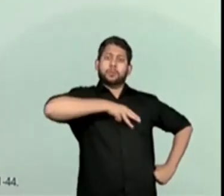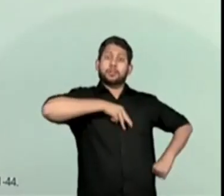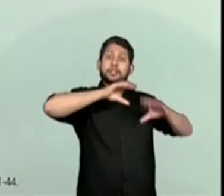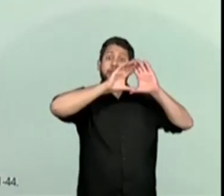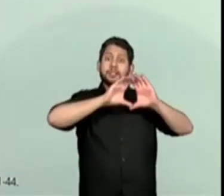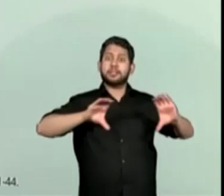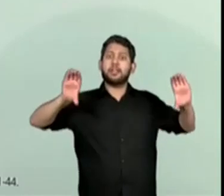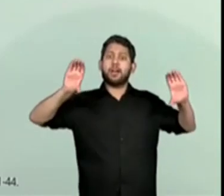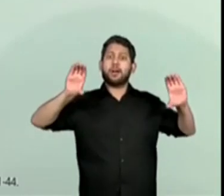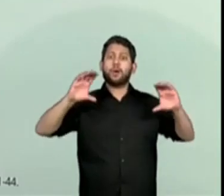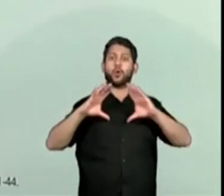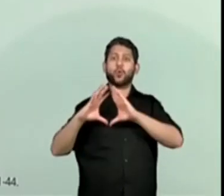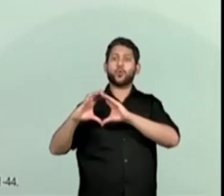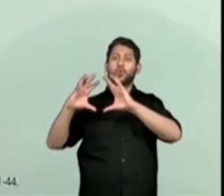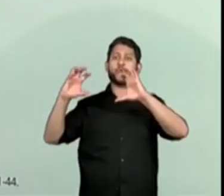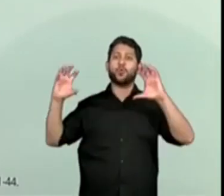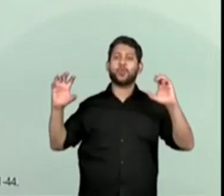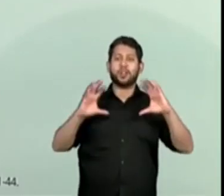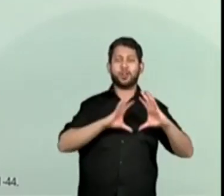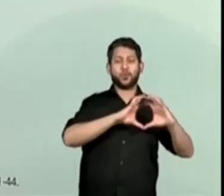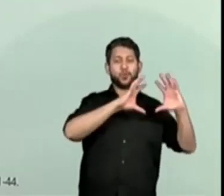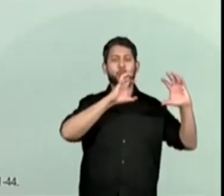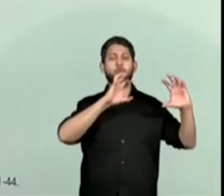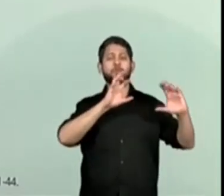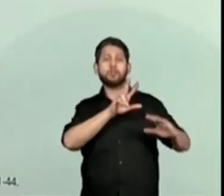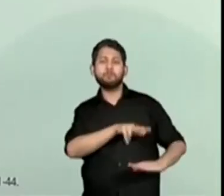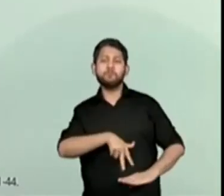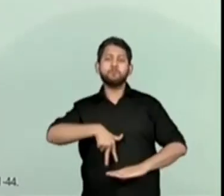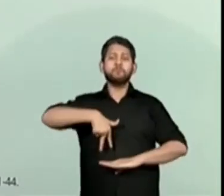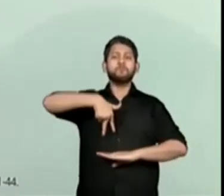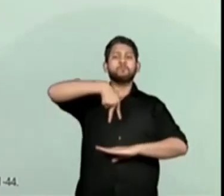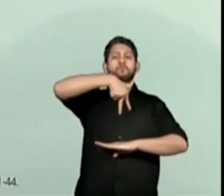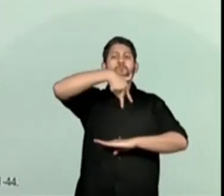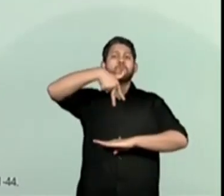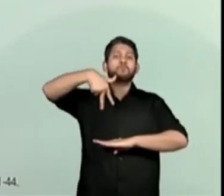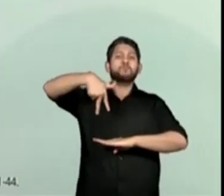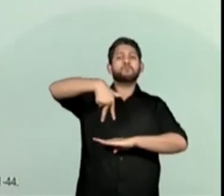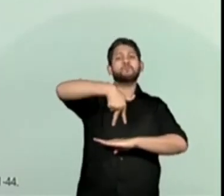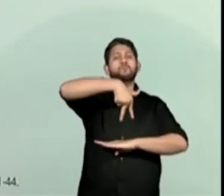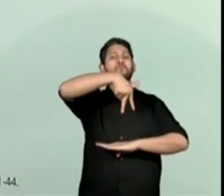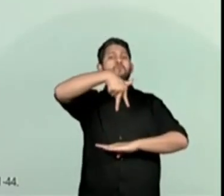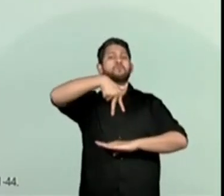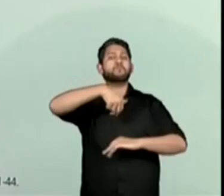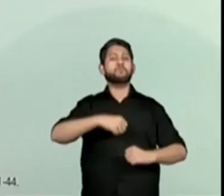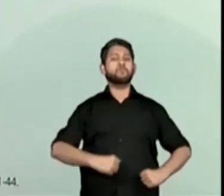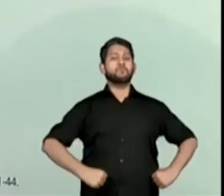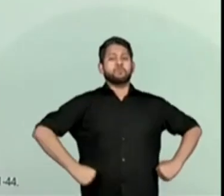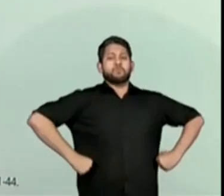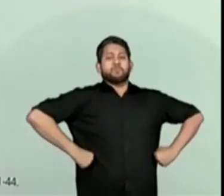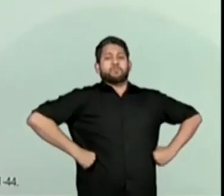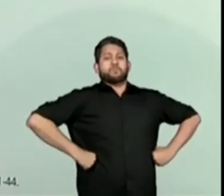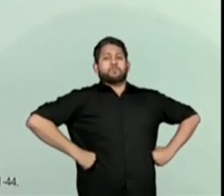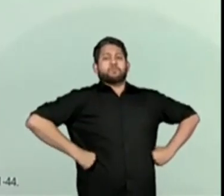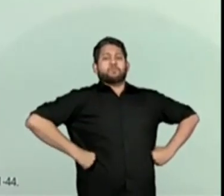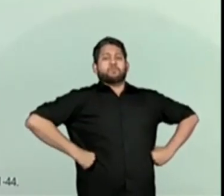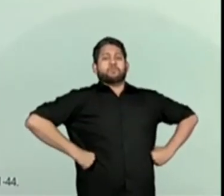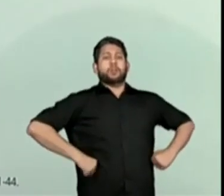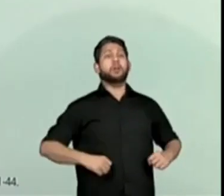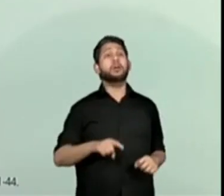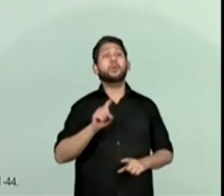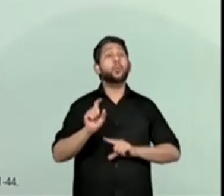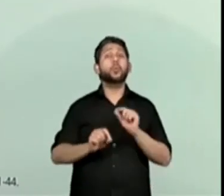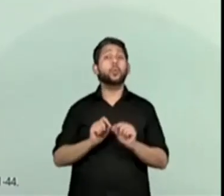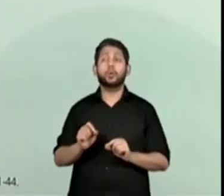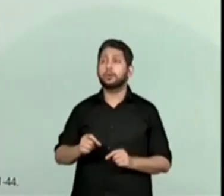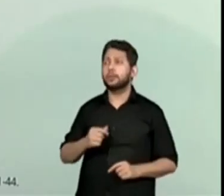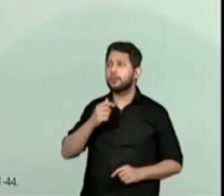nuvens. O que a gente pode observar dessa imagem? Eu falei o que está aparecendo na imagem. Está